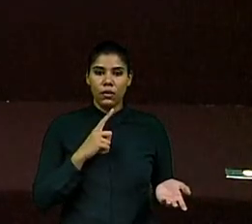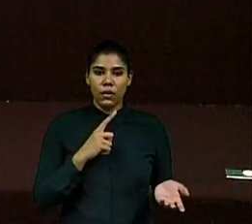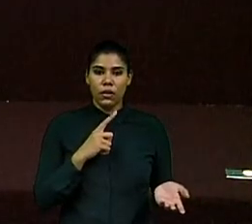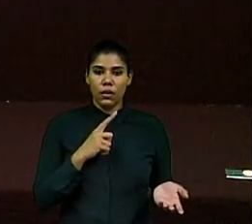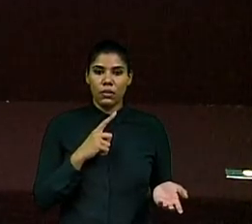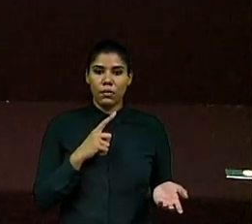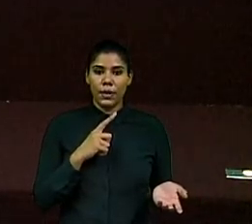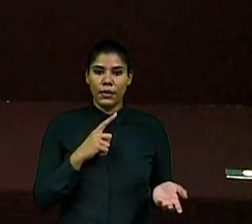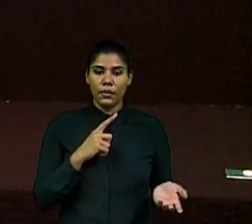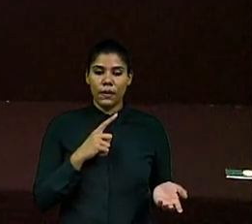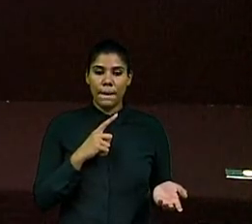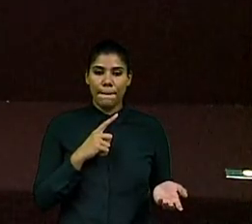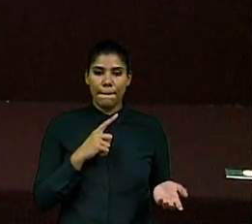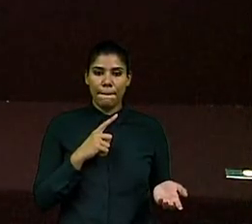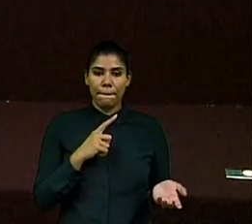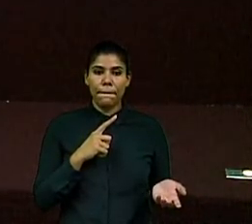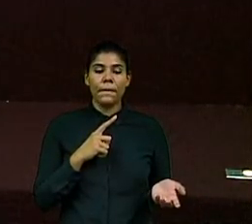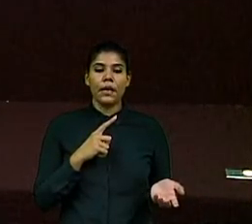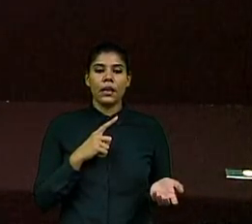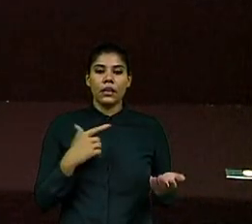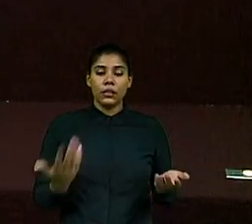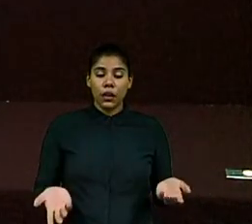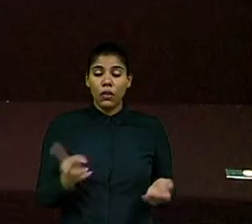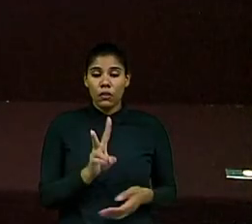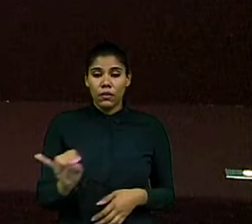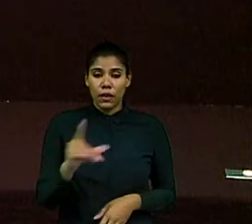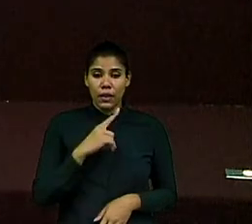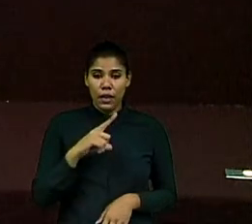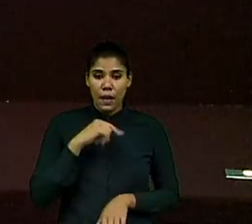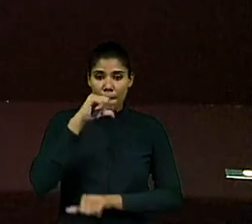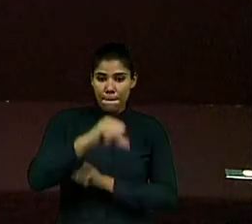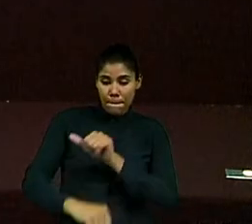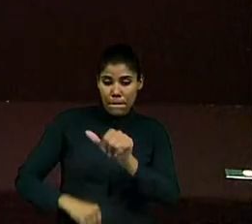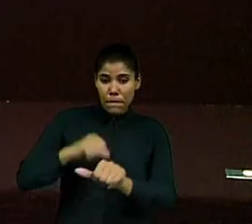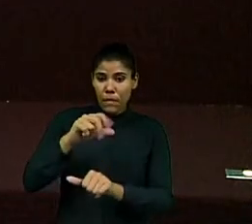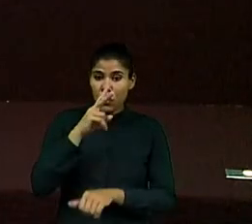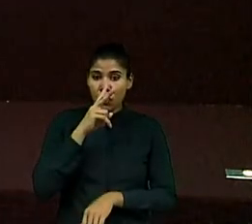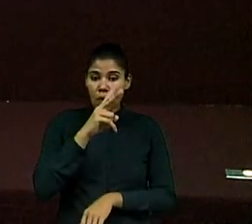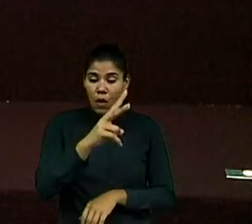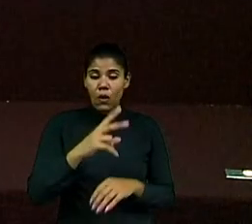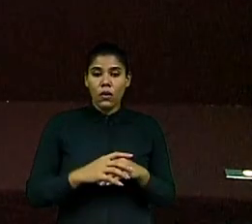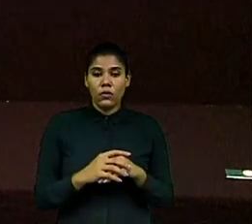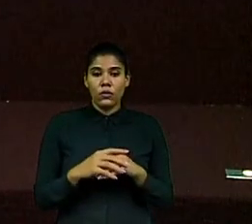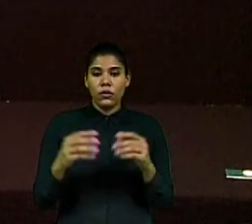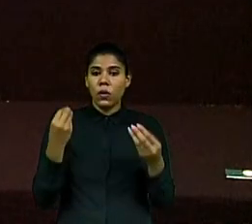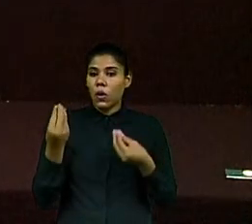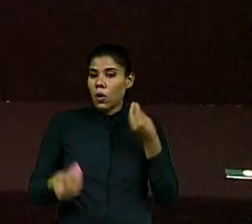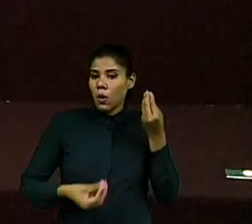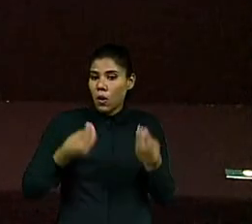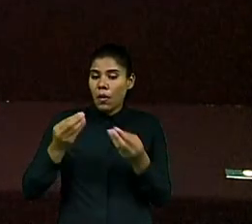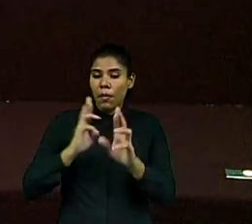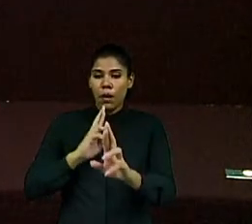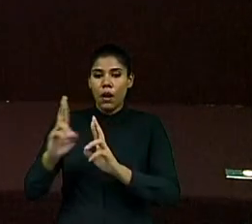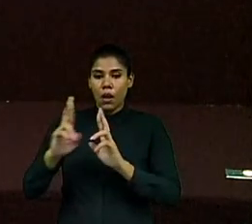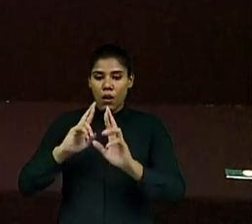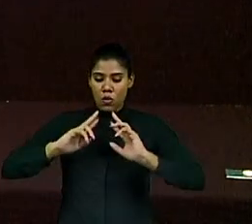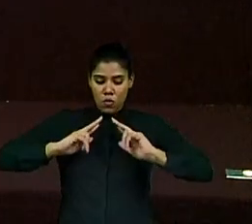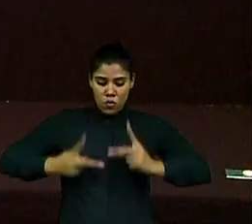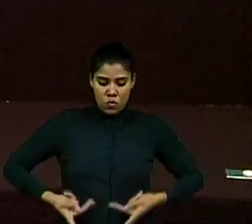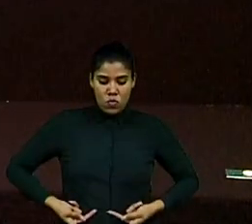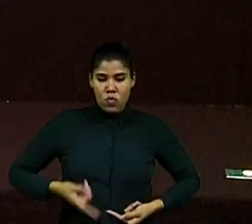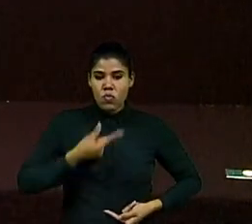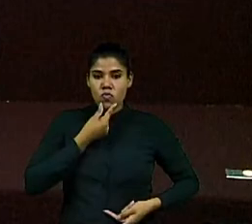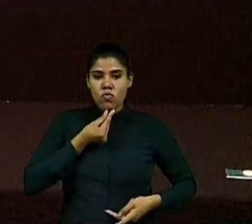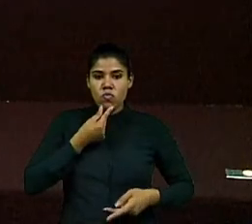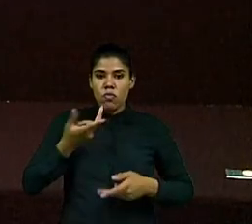tá então nós vamos ter mudanças profundas na forma um homem se relacionar